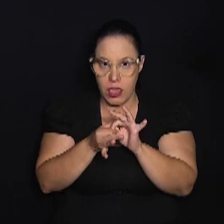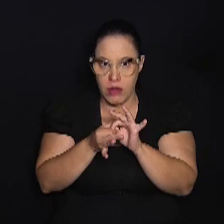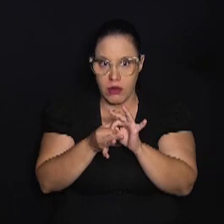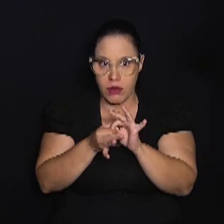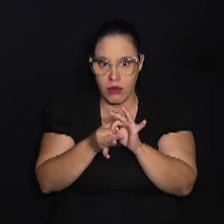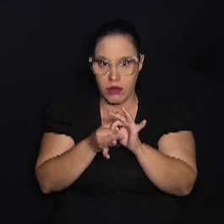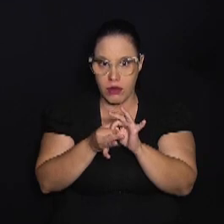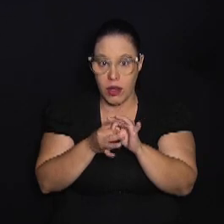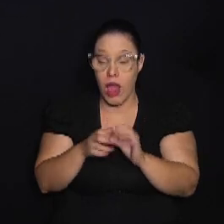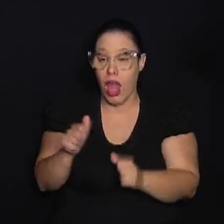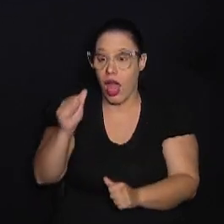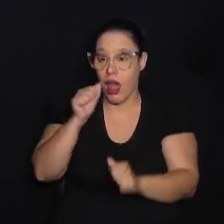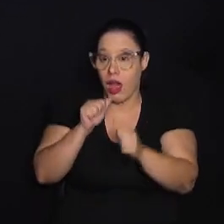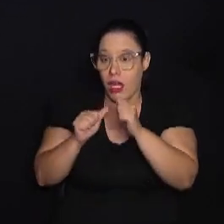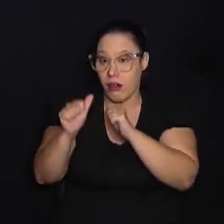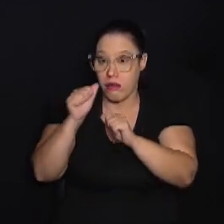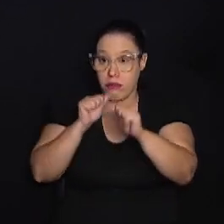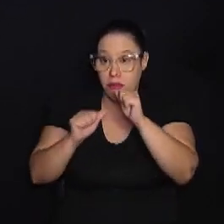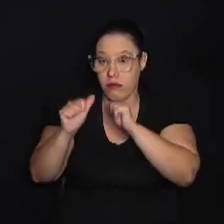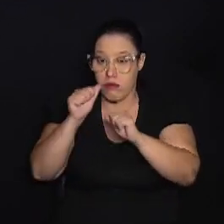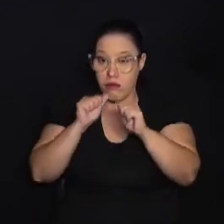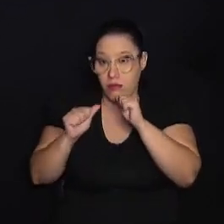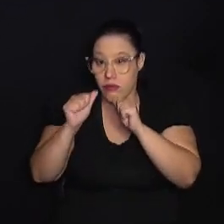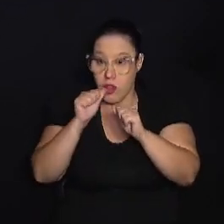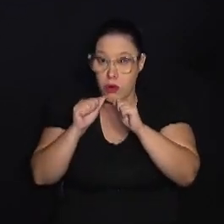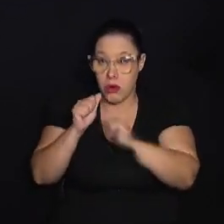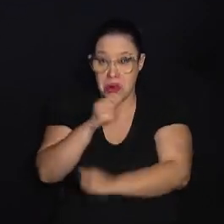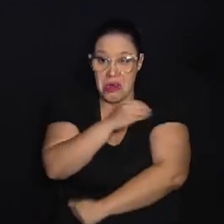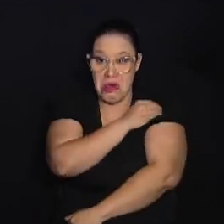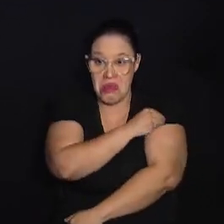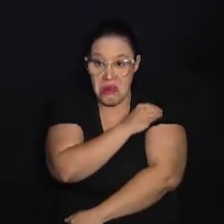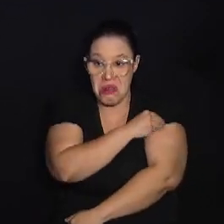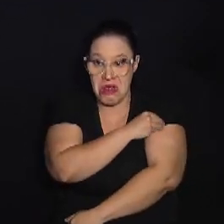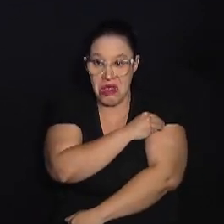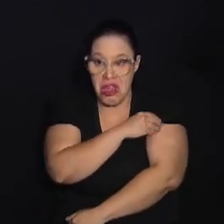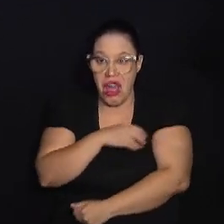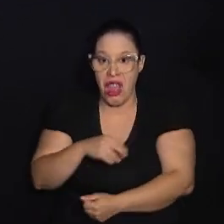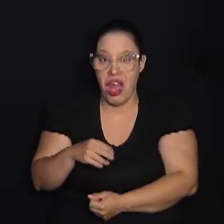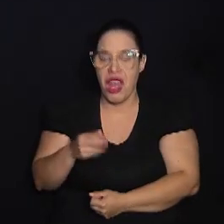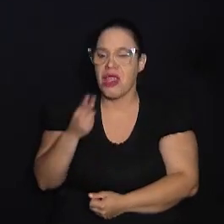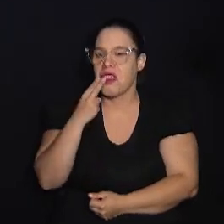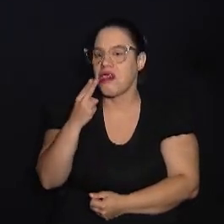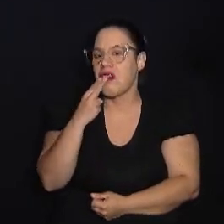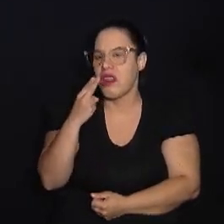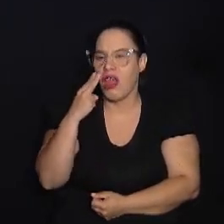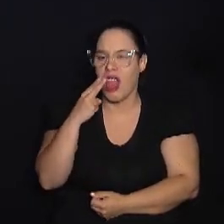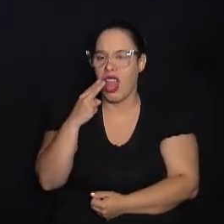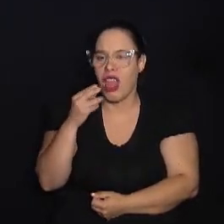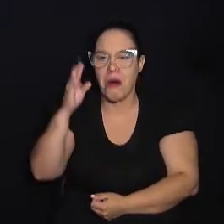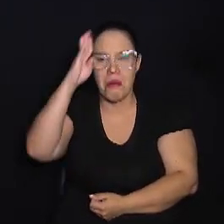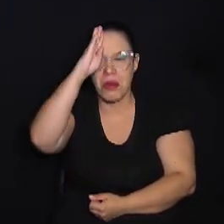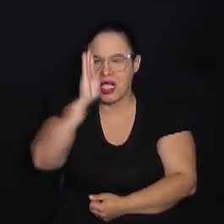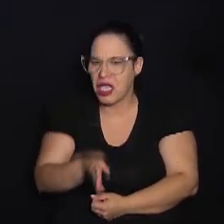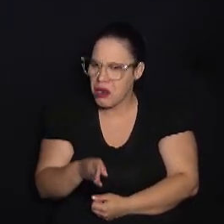consumo excessivo de álcool e o tabagismo são os principais fatores de risco, né?